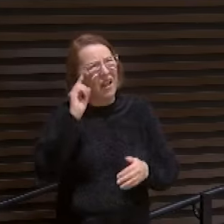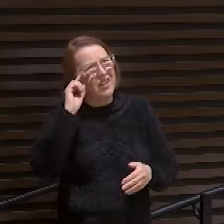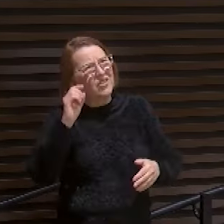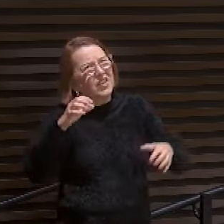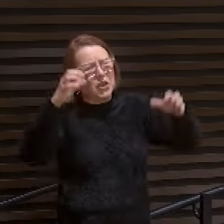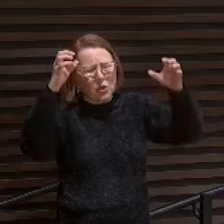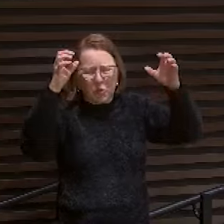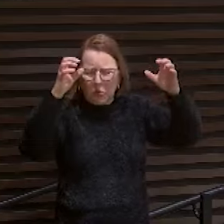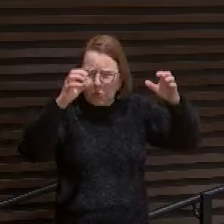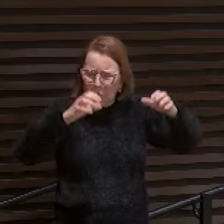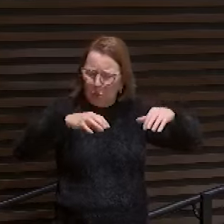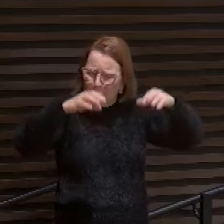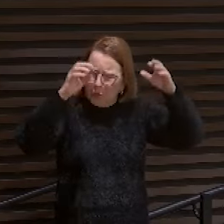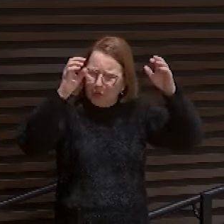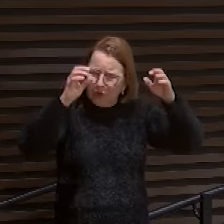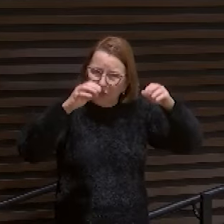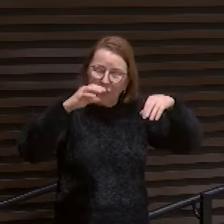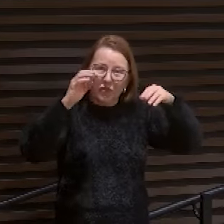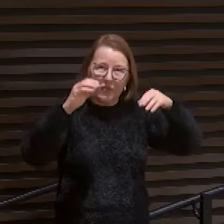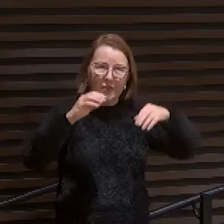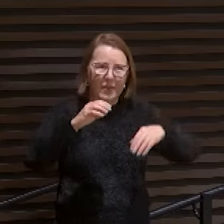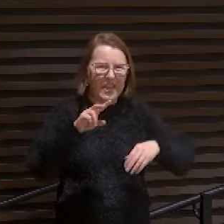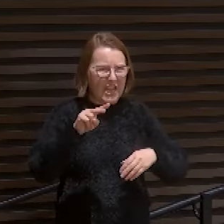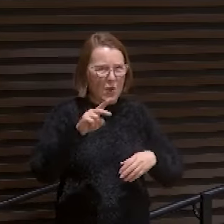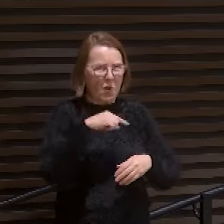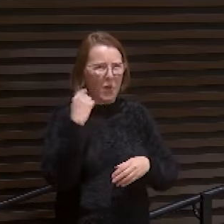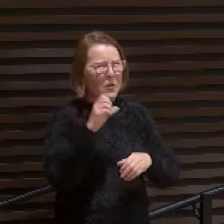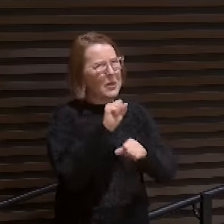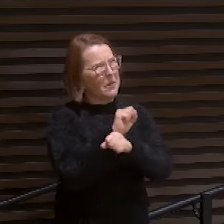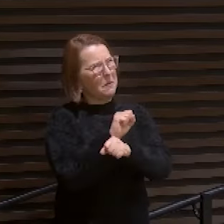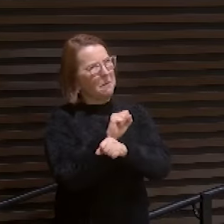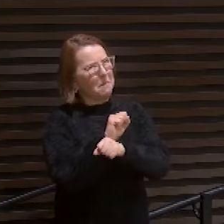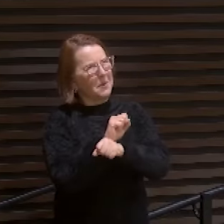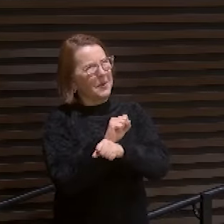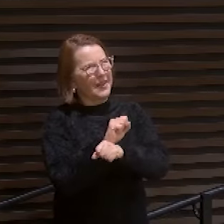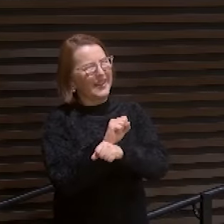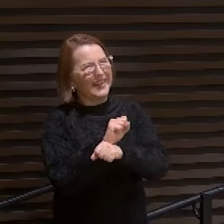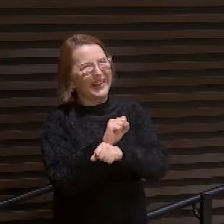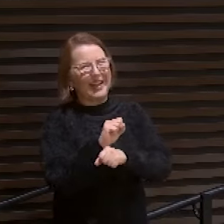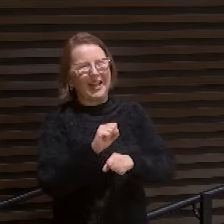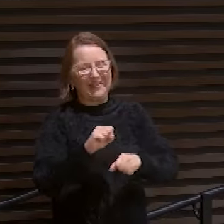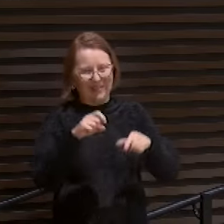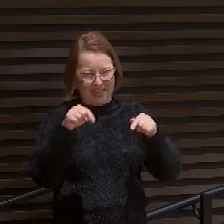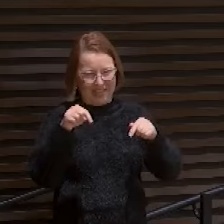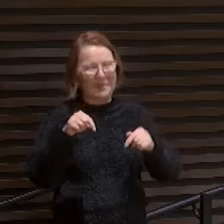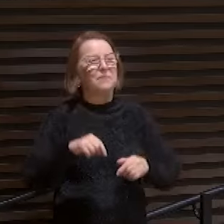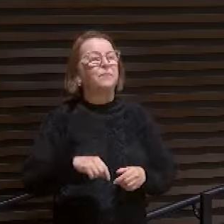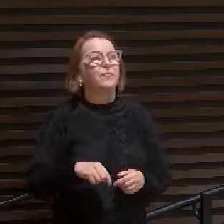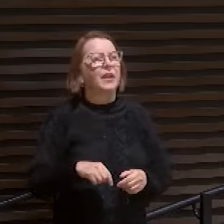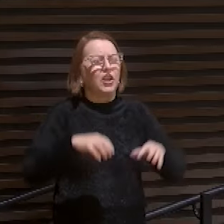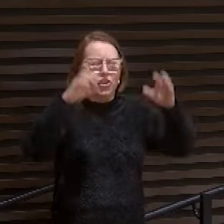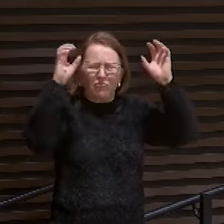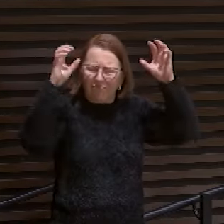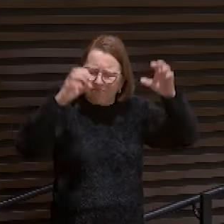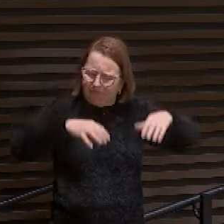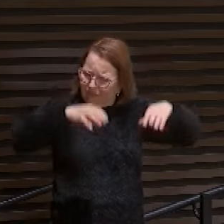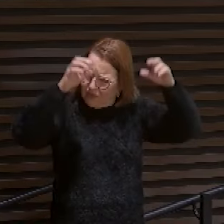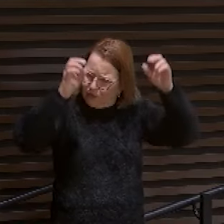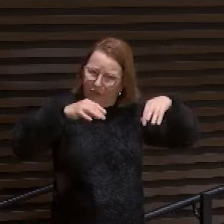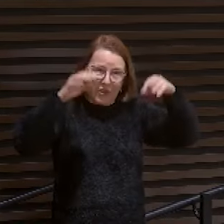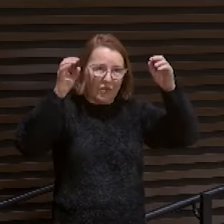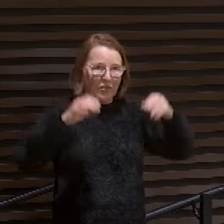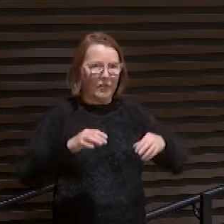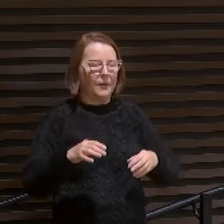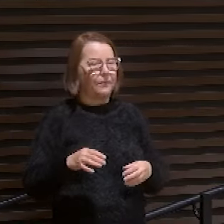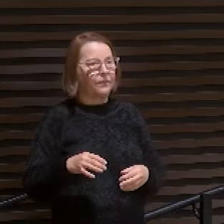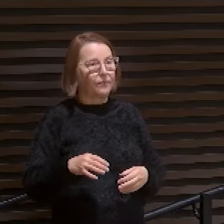estávamos esperando, até que a de ontem foi boa, mas não precisava vir mais uma chuva, aquela chuva torrencial, e